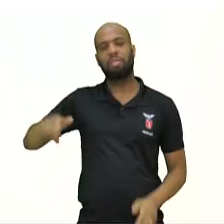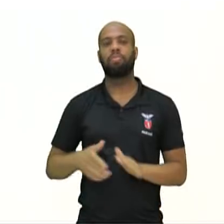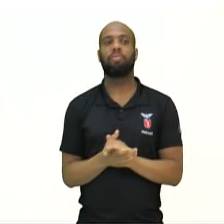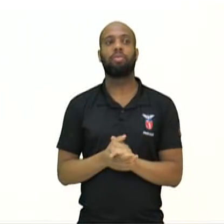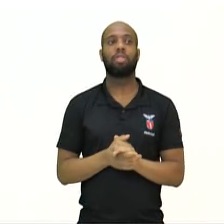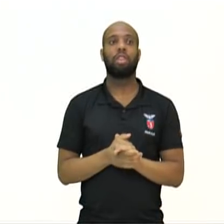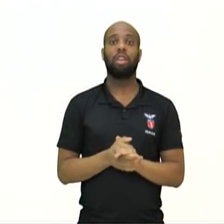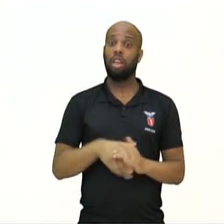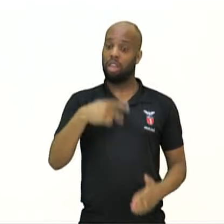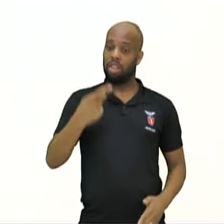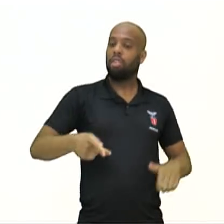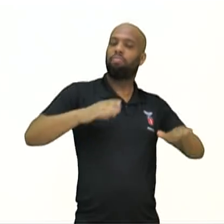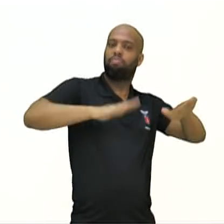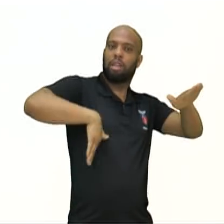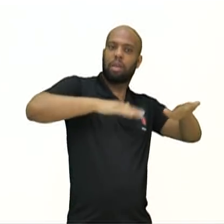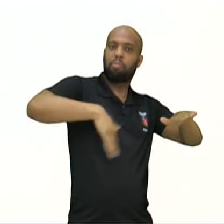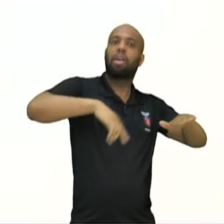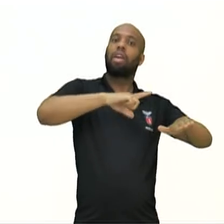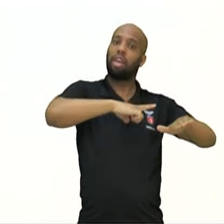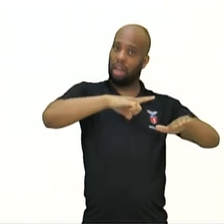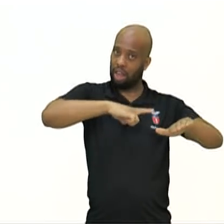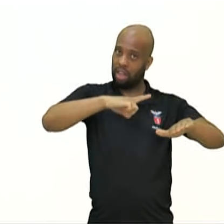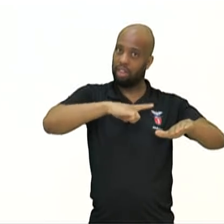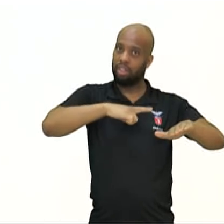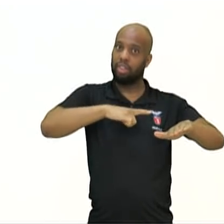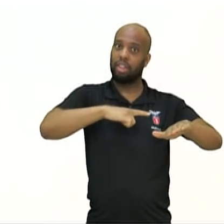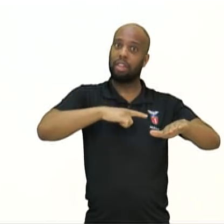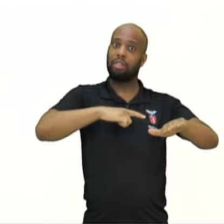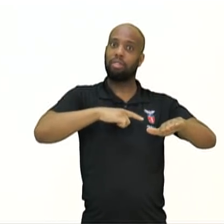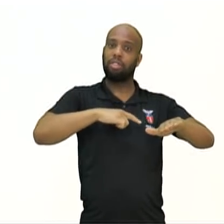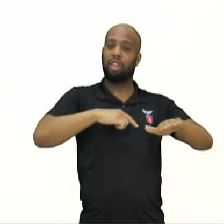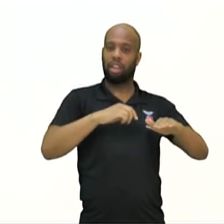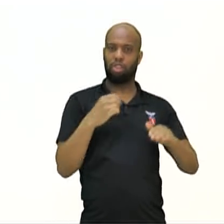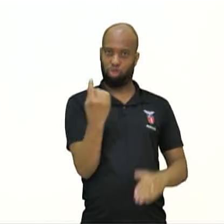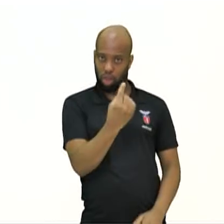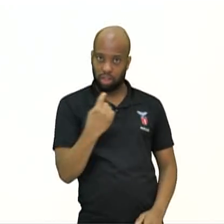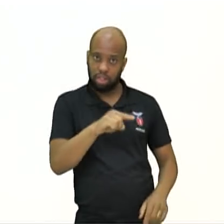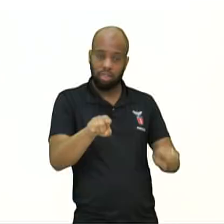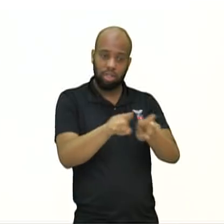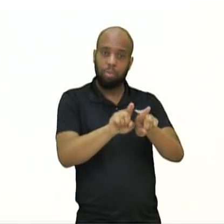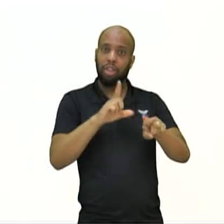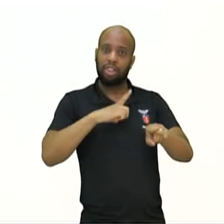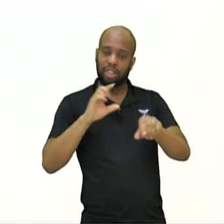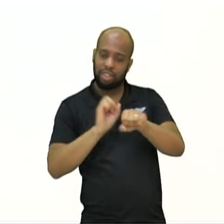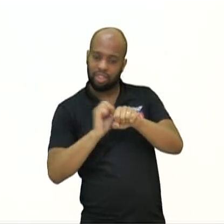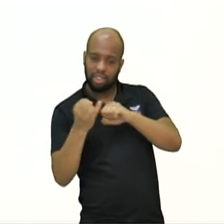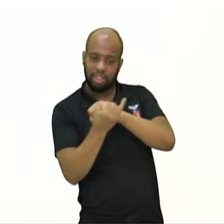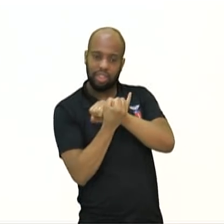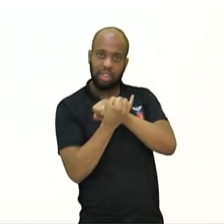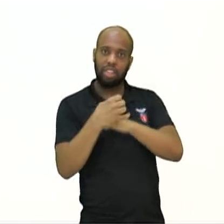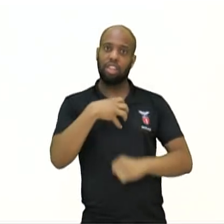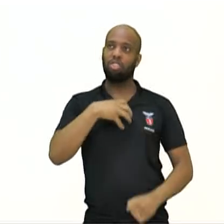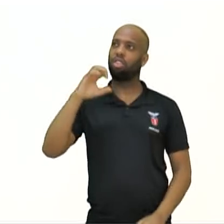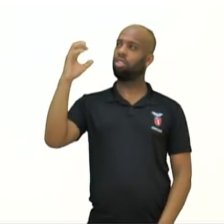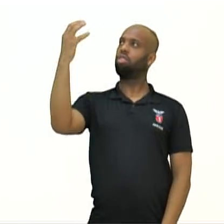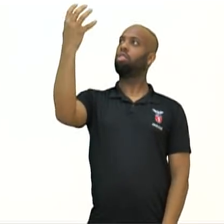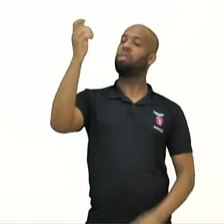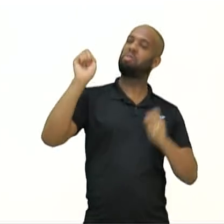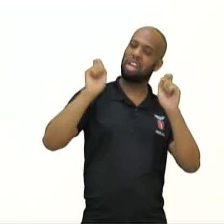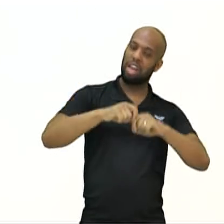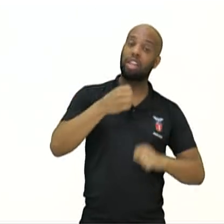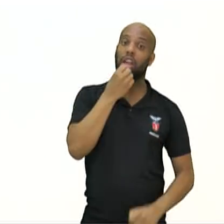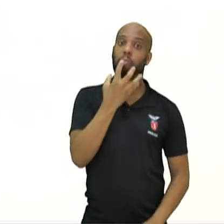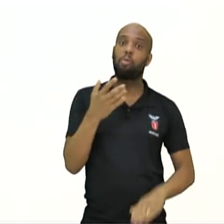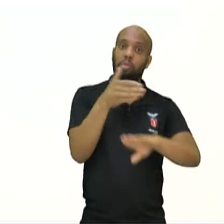Nosso litoral tem praias paradisíacas, ilhas e um clima especialmente